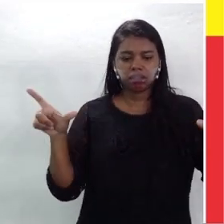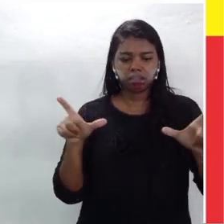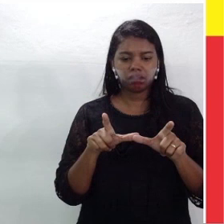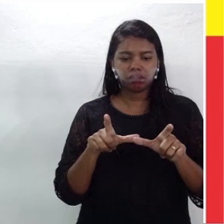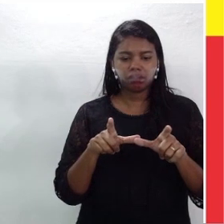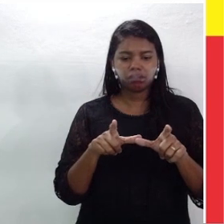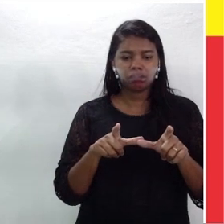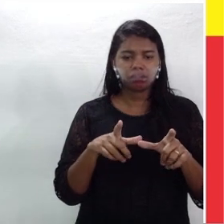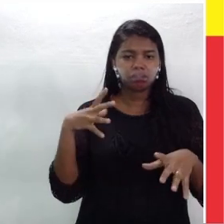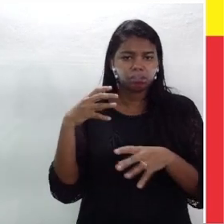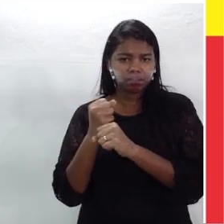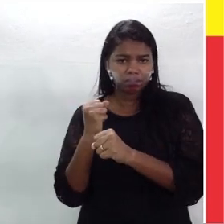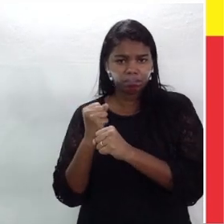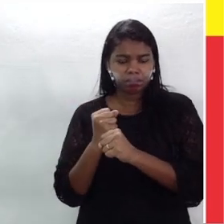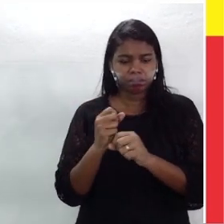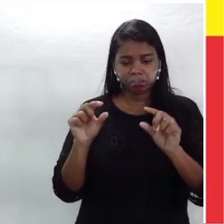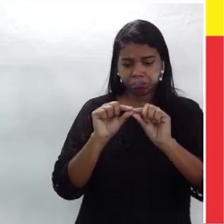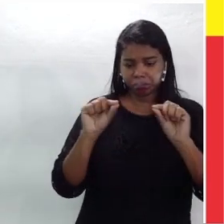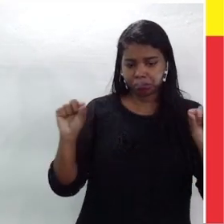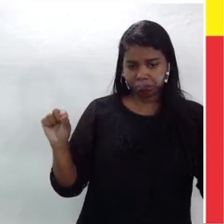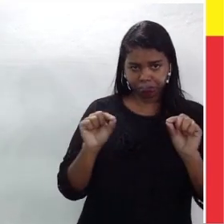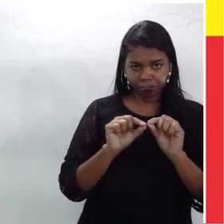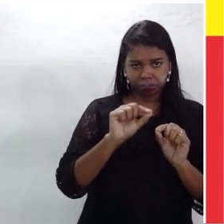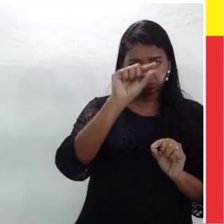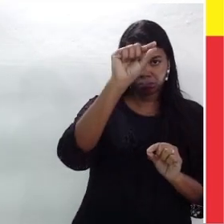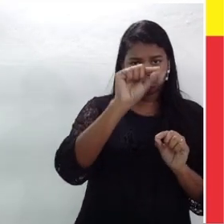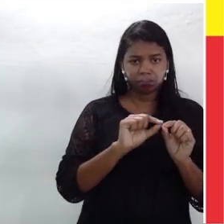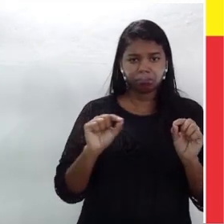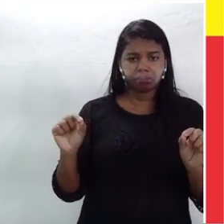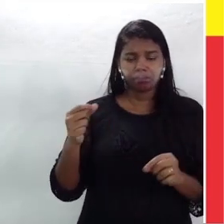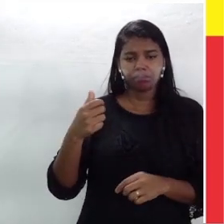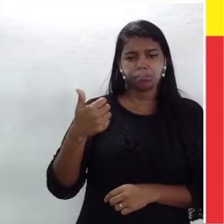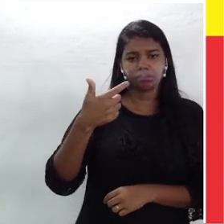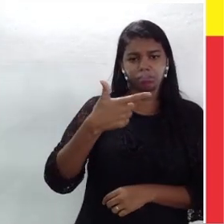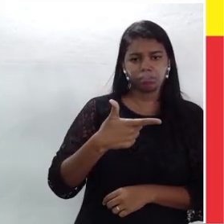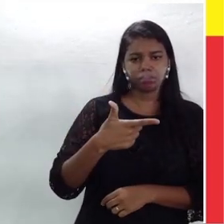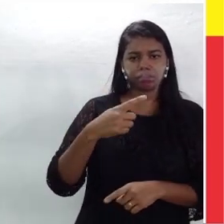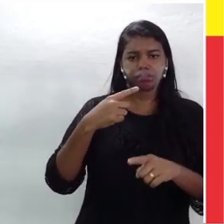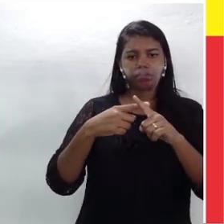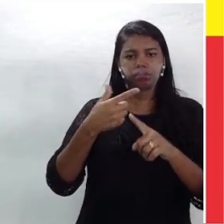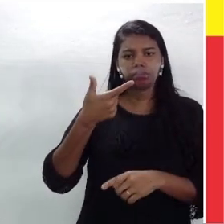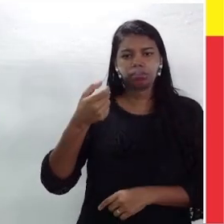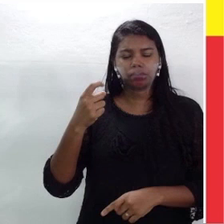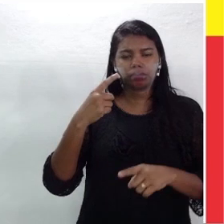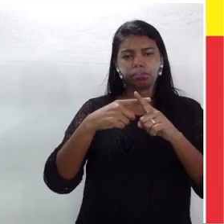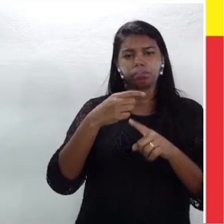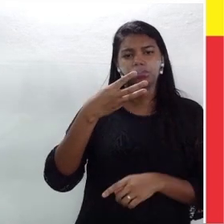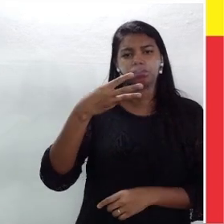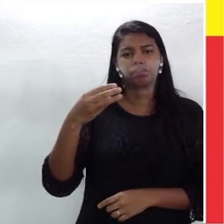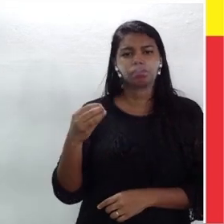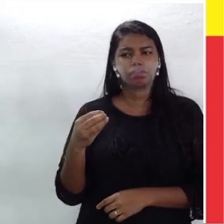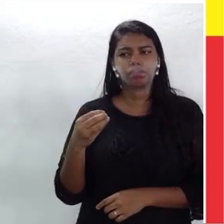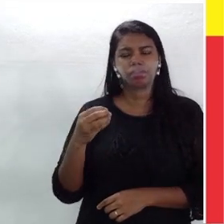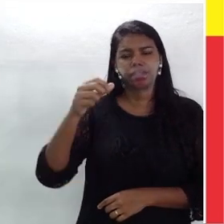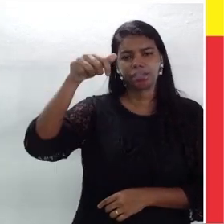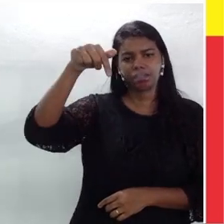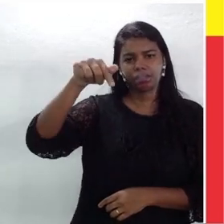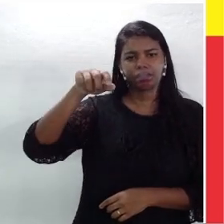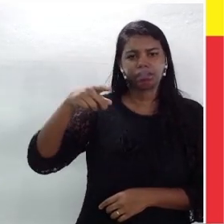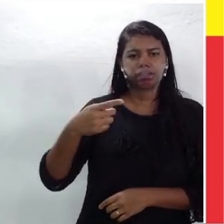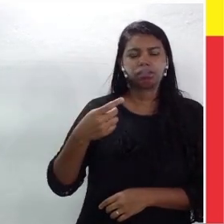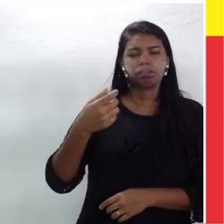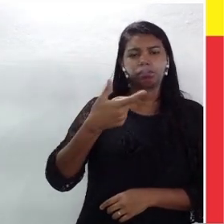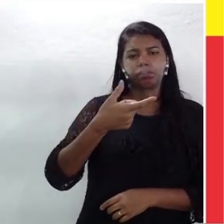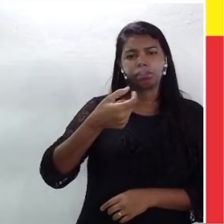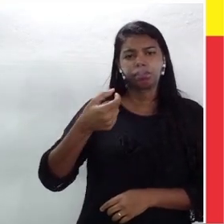cada lado um pelo outro. O volume vai ser 12 vezes 20 vezes 30, que vai dar 7.200